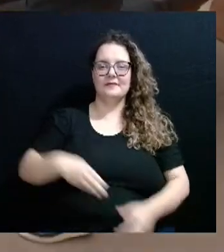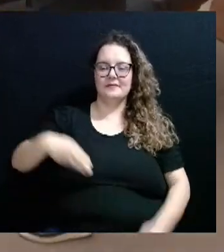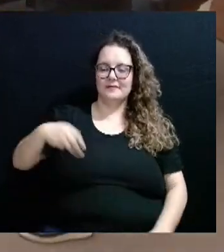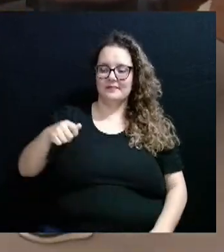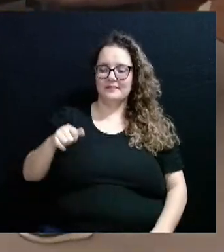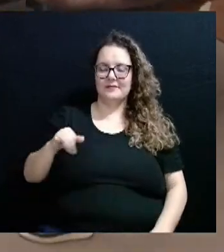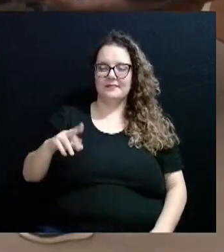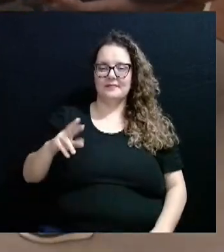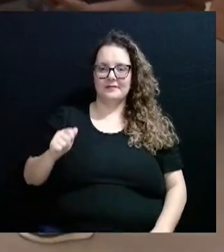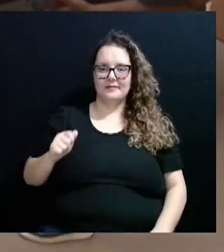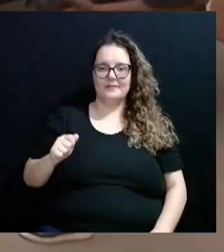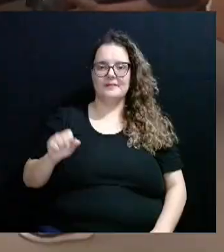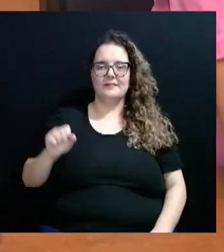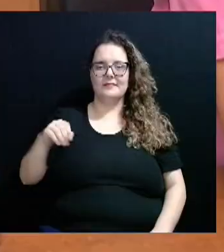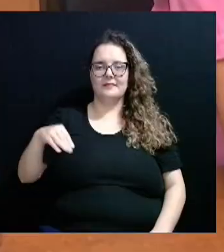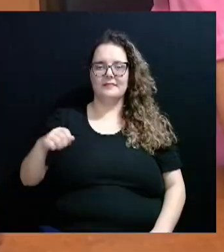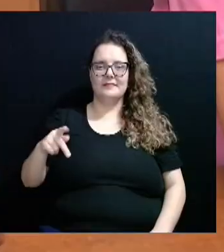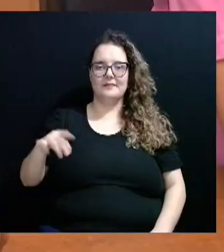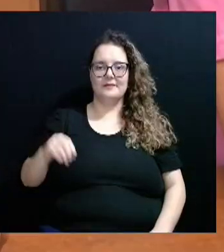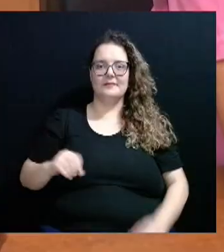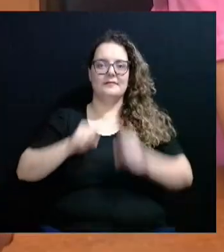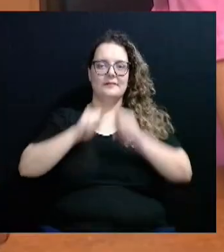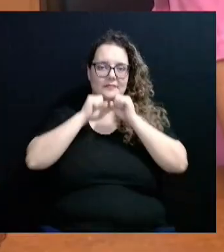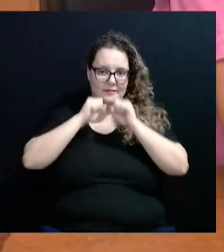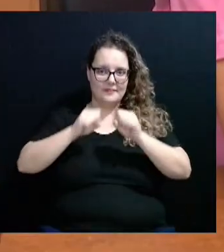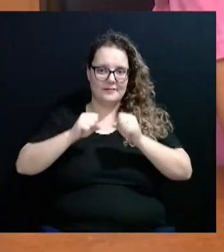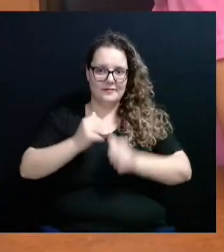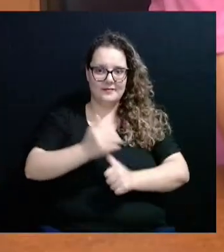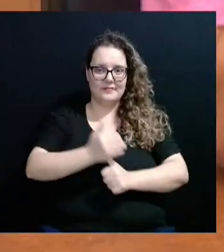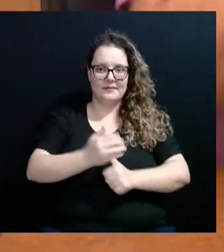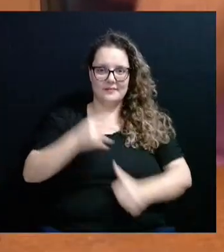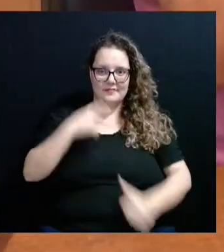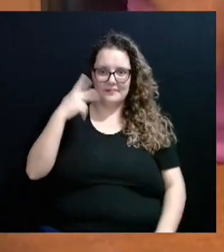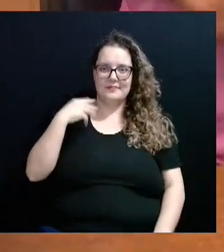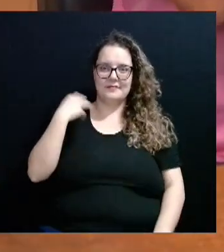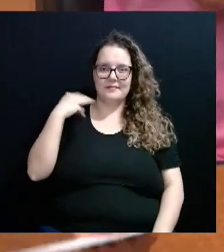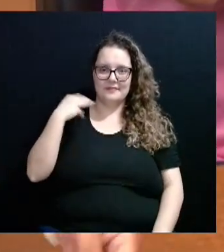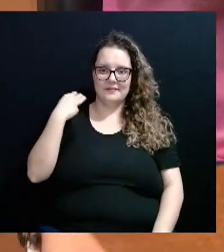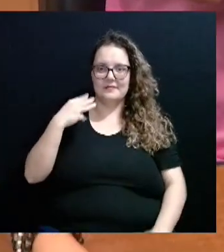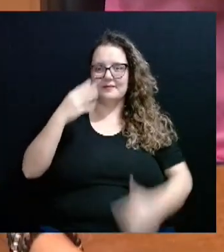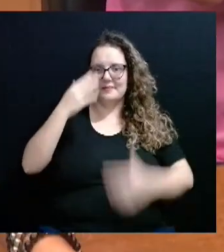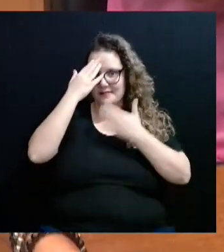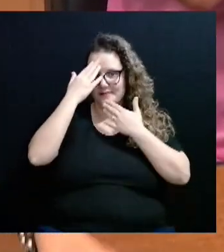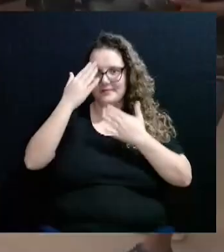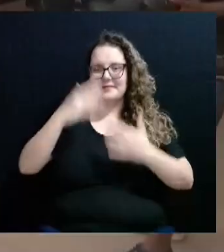assessora, representando aqui o mandato da vereadora Mariana Conte. Obrigada.